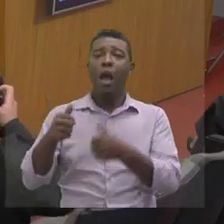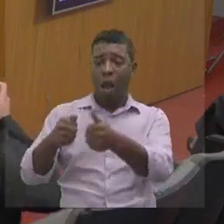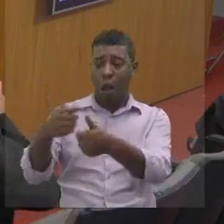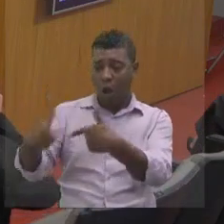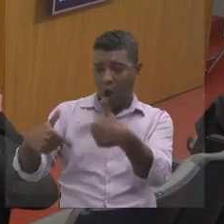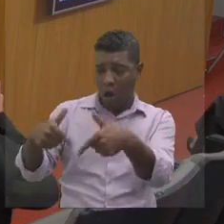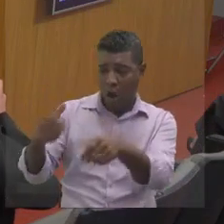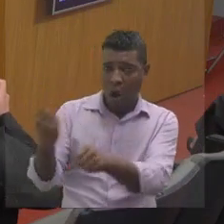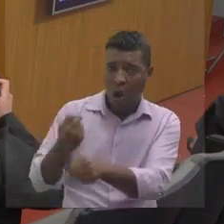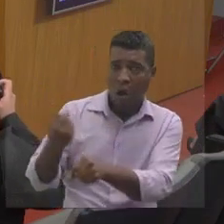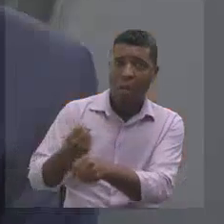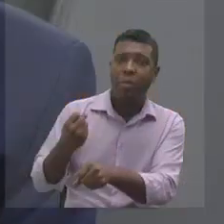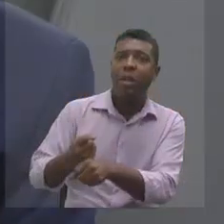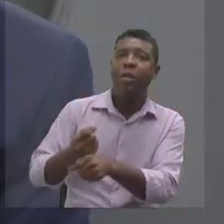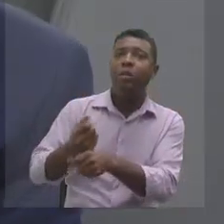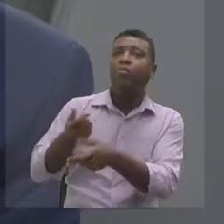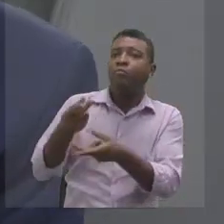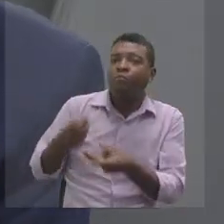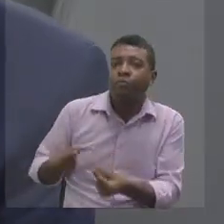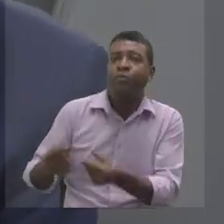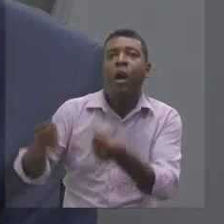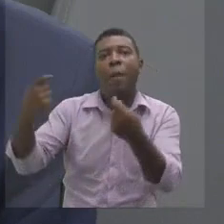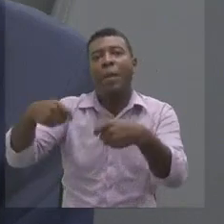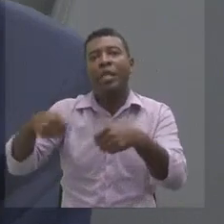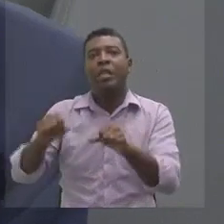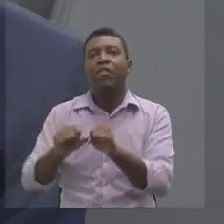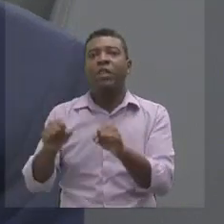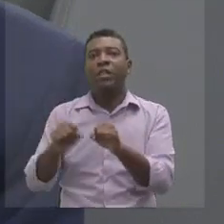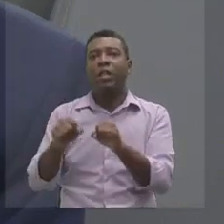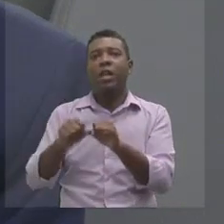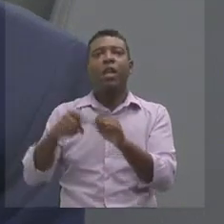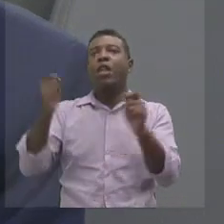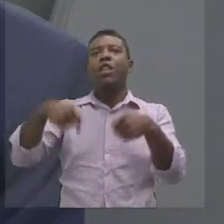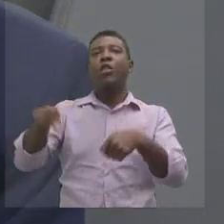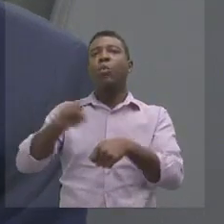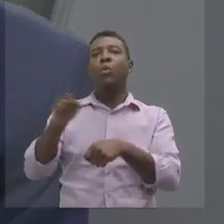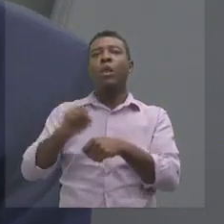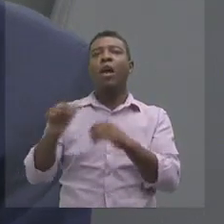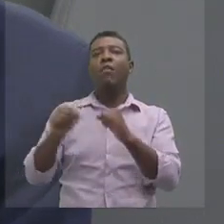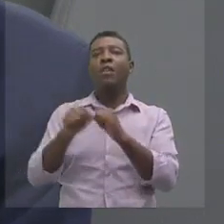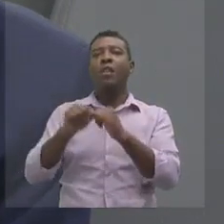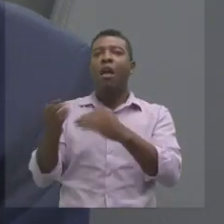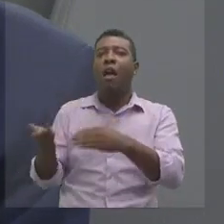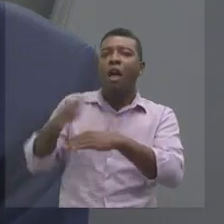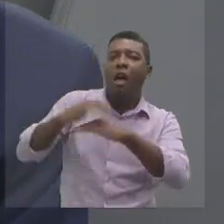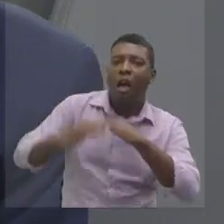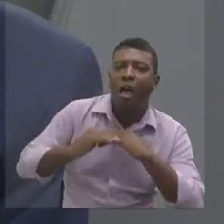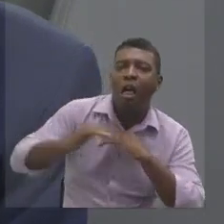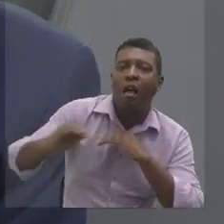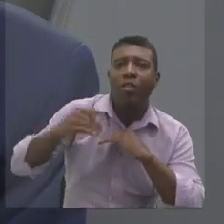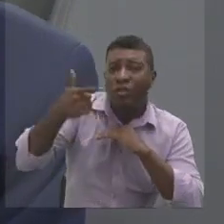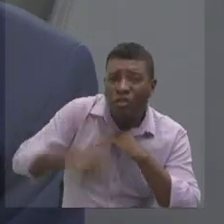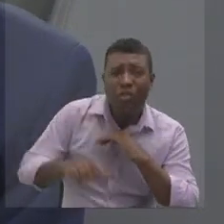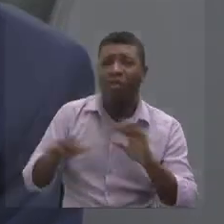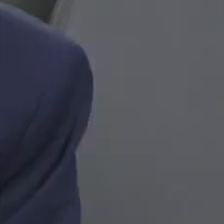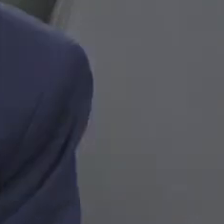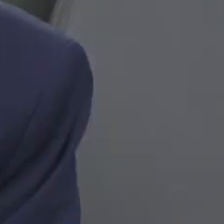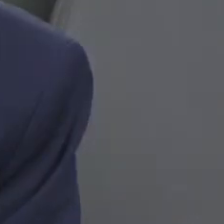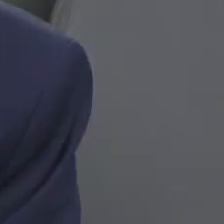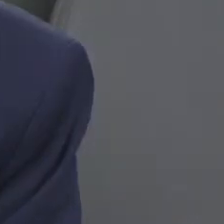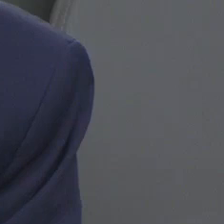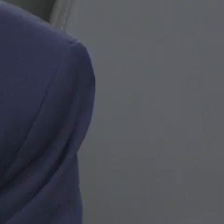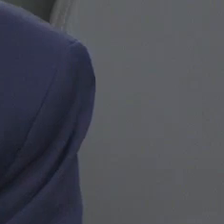definitiva que precisa ser feito lá não cabe mais recapeamento recapeamento crescendo feito até mesmo emergencial